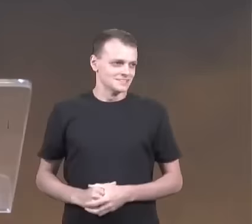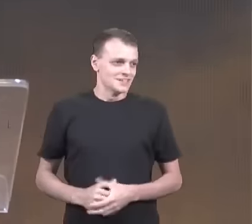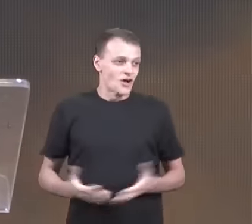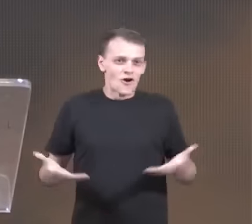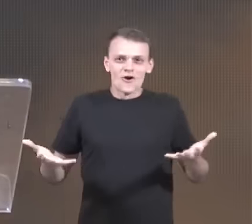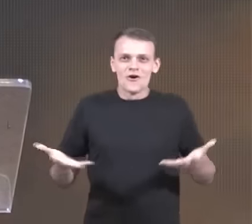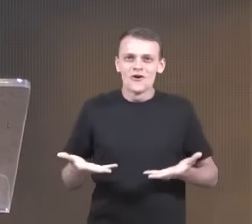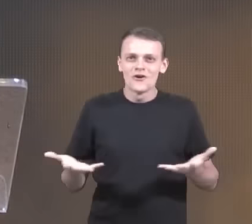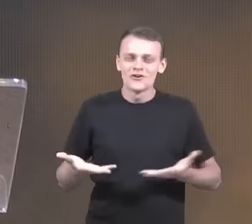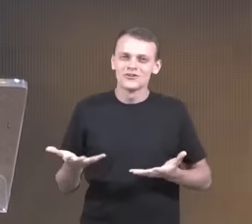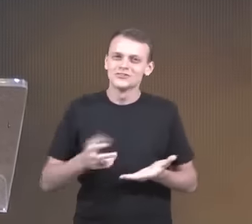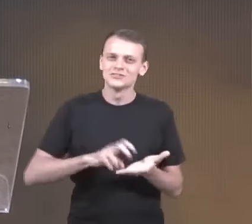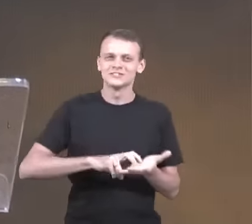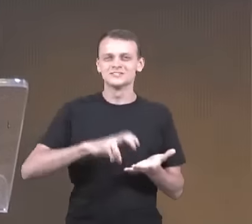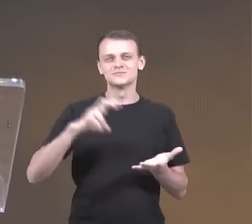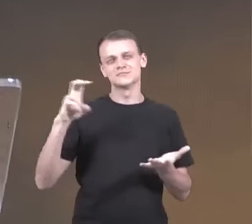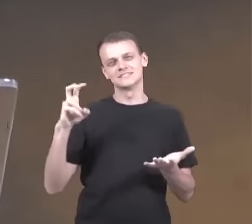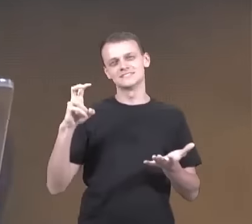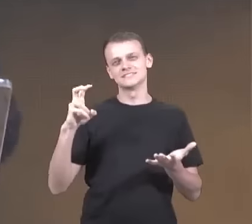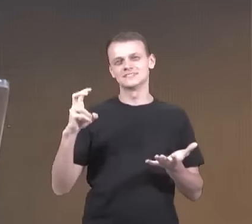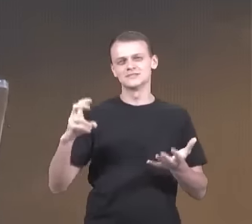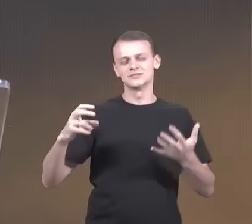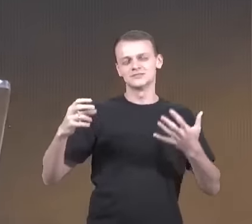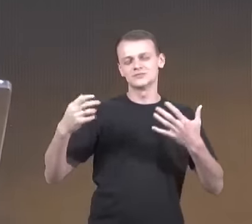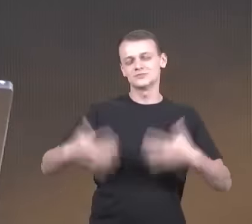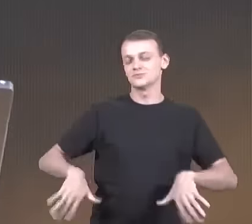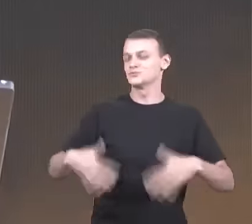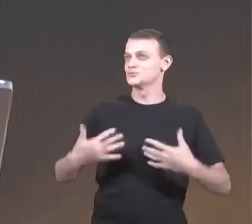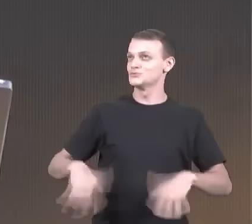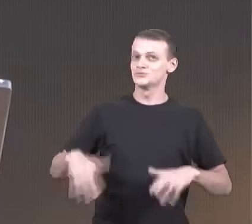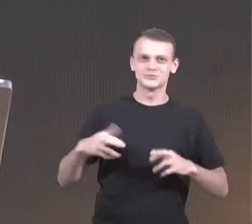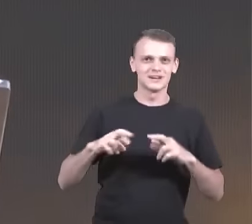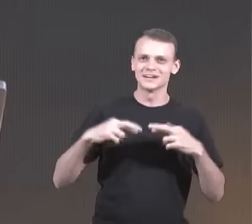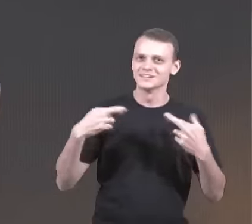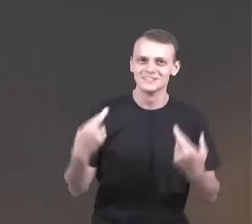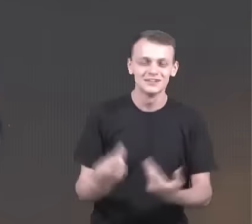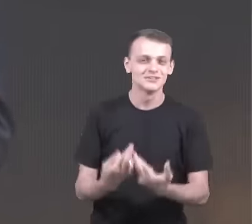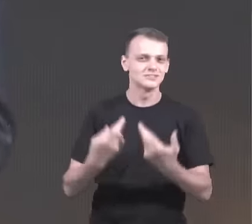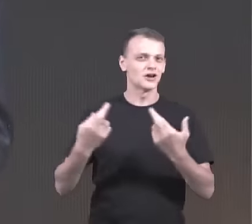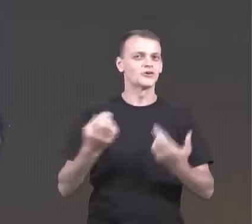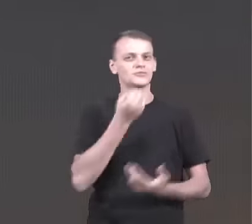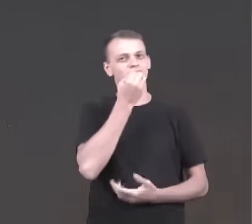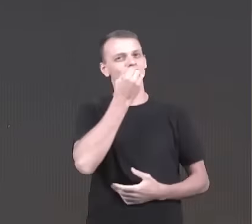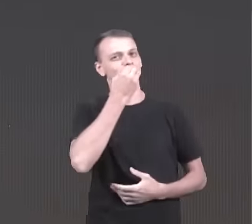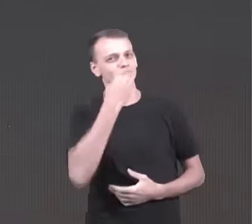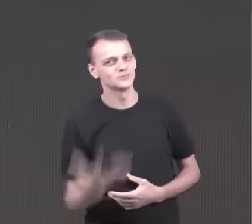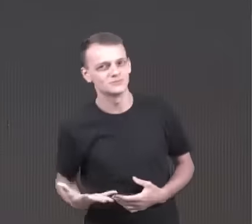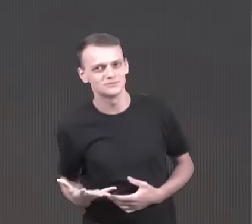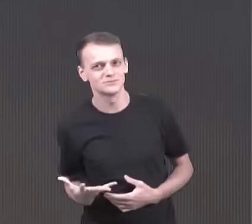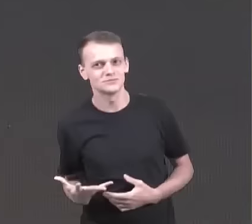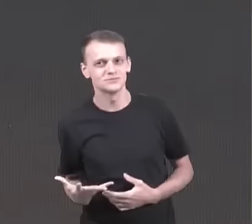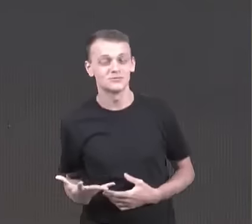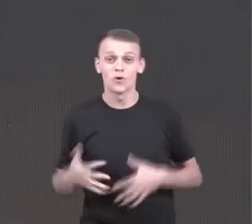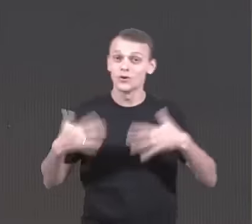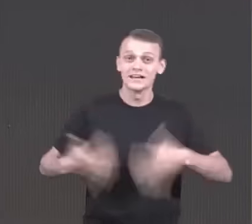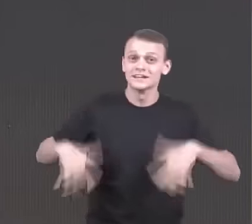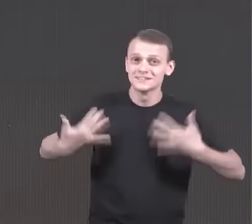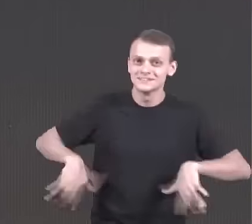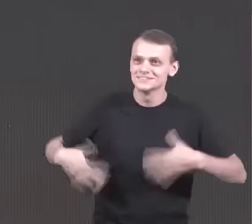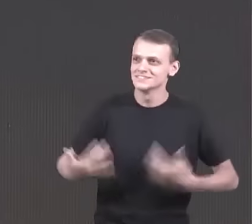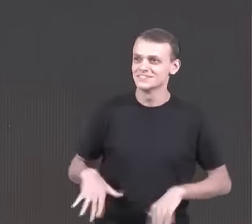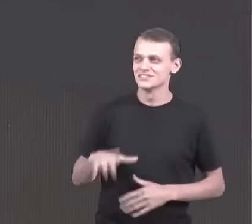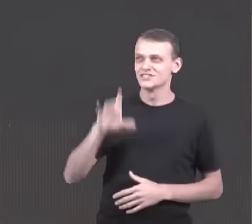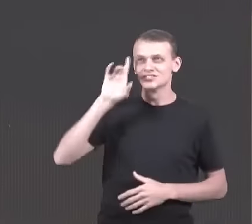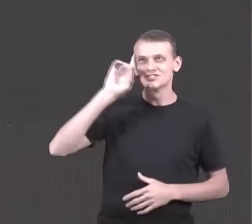Hoje de manhã nós tivemos uma reunião incrível, já tivemos várias reuniões hoje extraordinárias, e hoje,